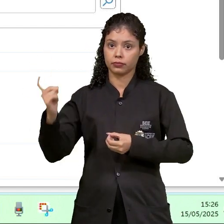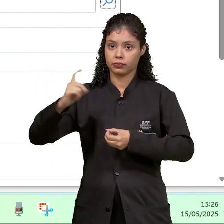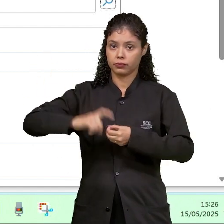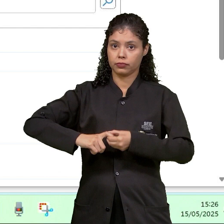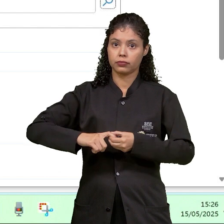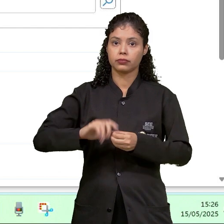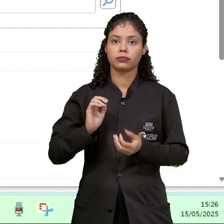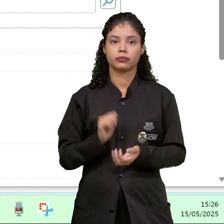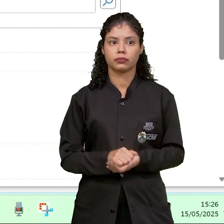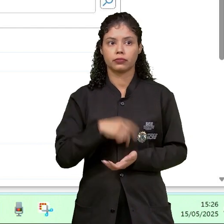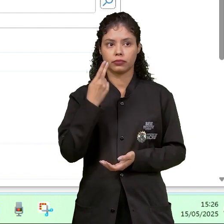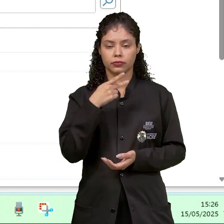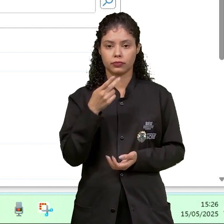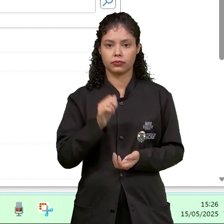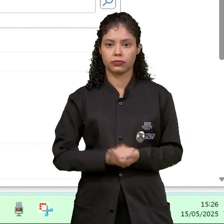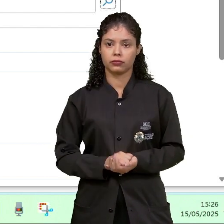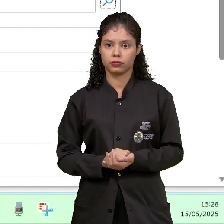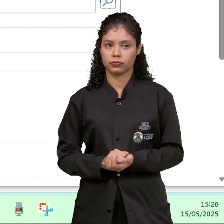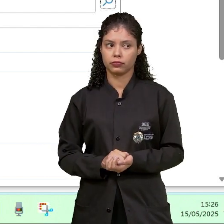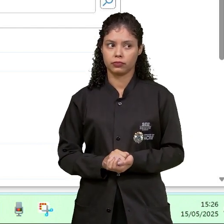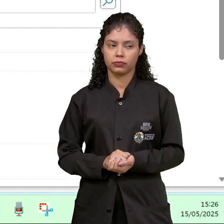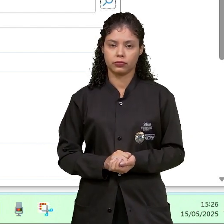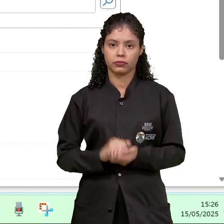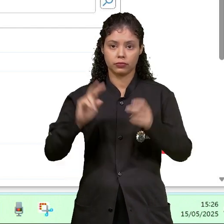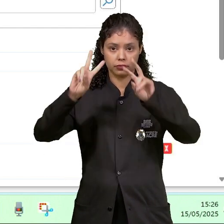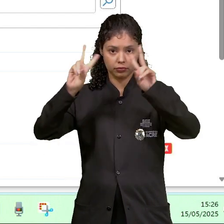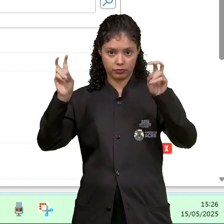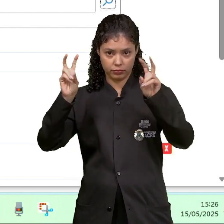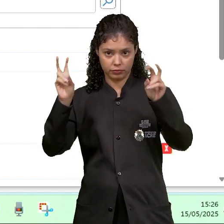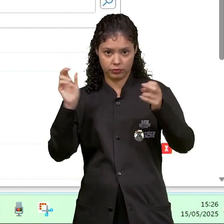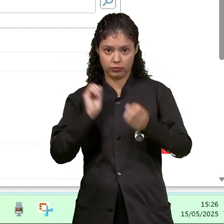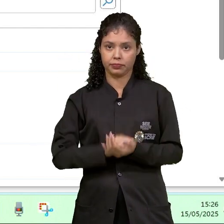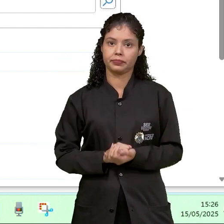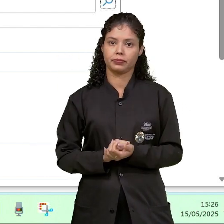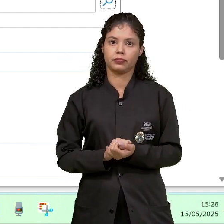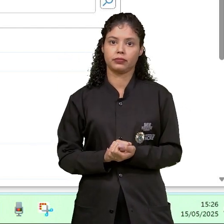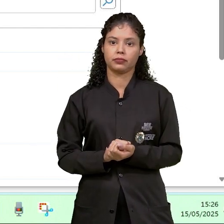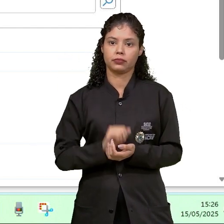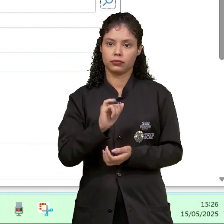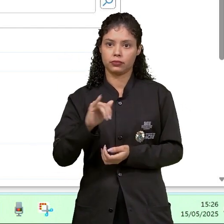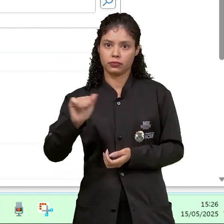falar para vocês sobre o SEI Pro e sobre a IA. Voltamos já.